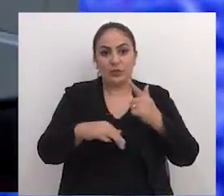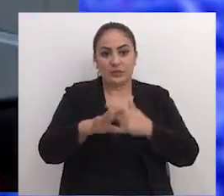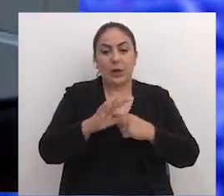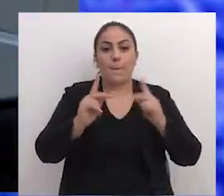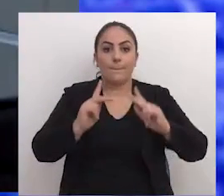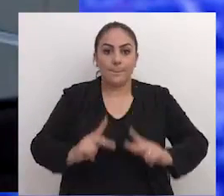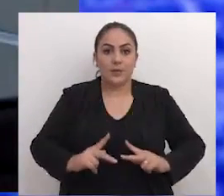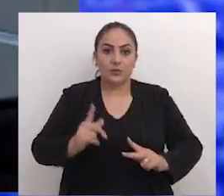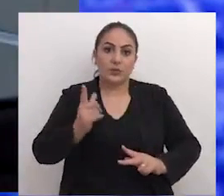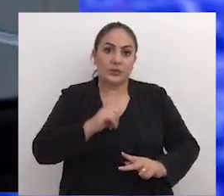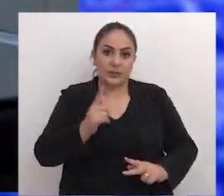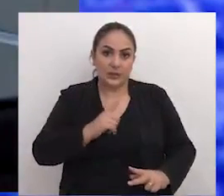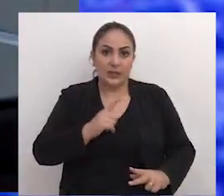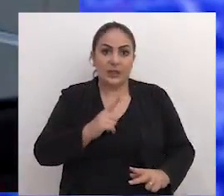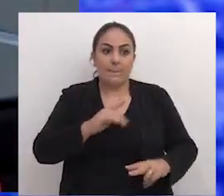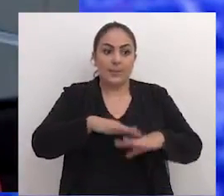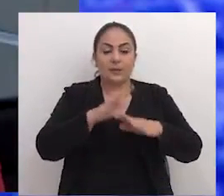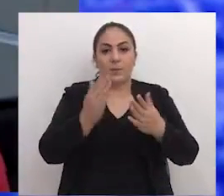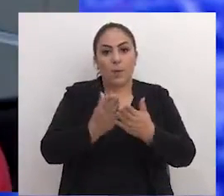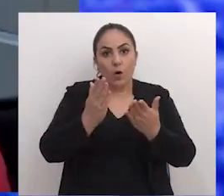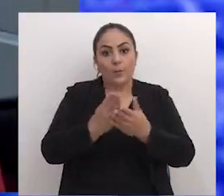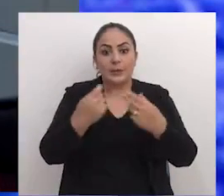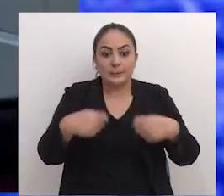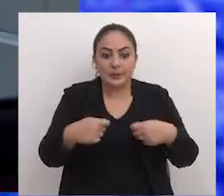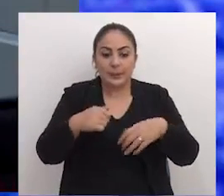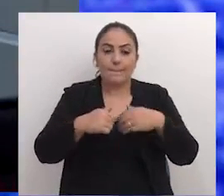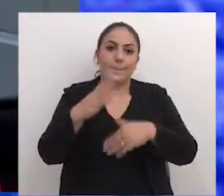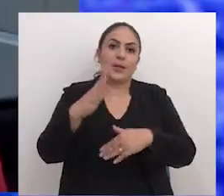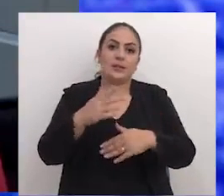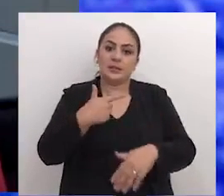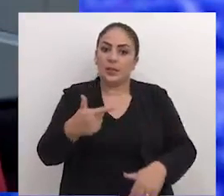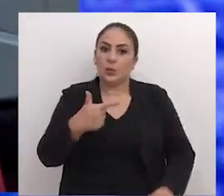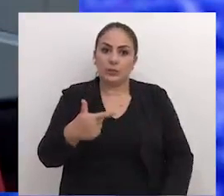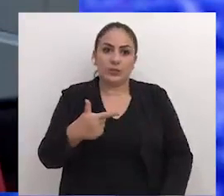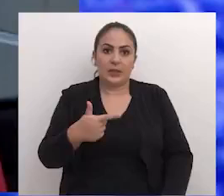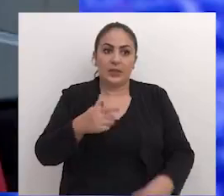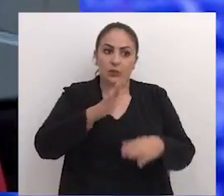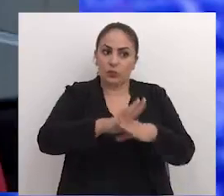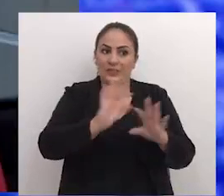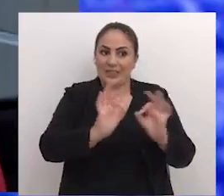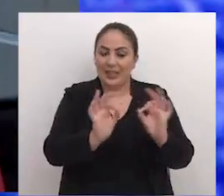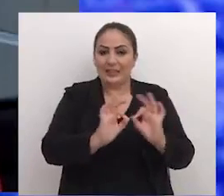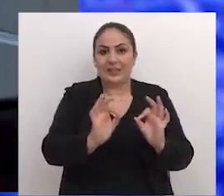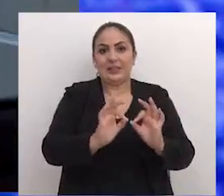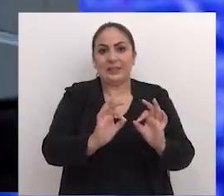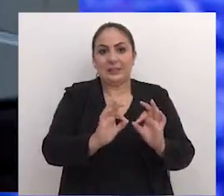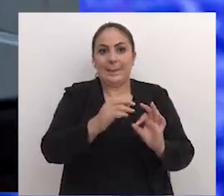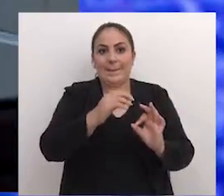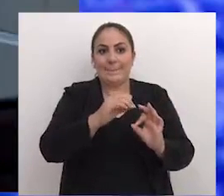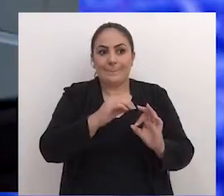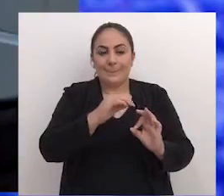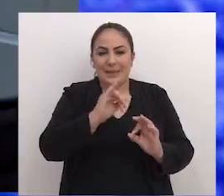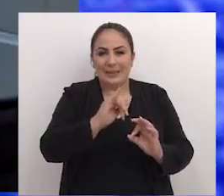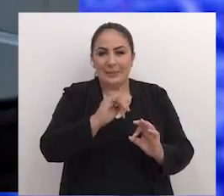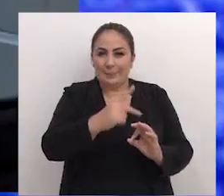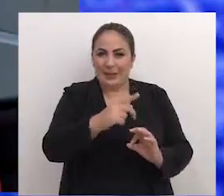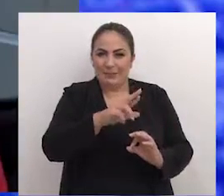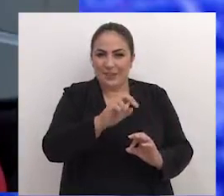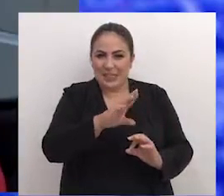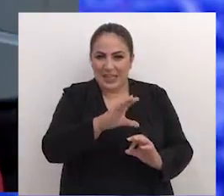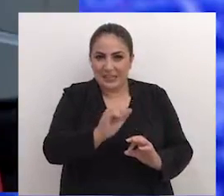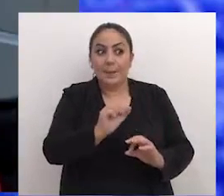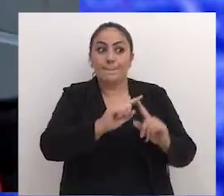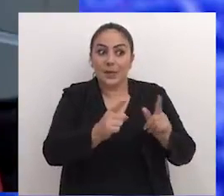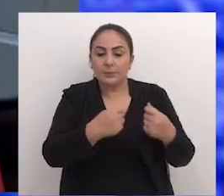aquelas pessoas que são as carentes, as necessitadas, que não contribuem para a Previdência, mas precisam desse auxílio, e